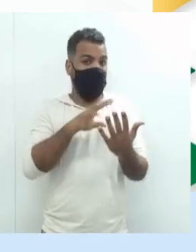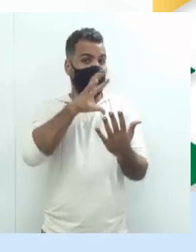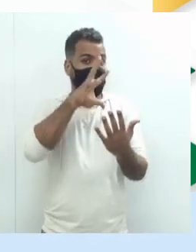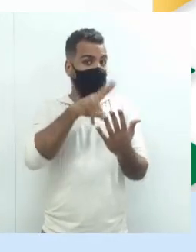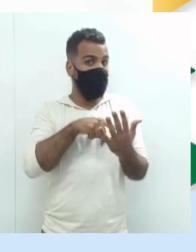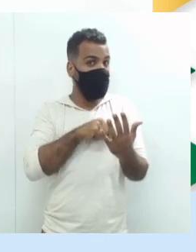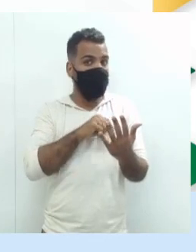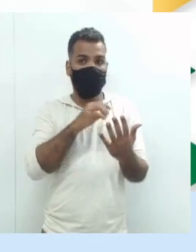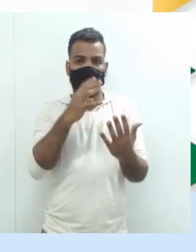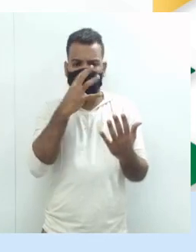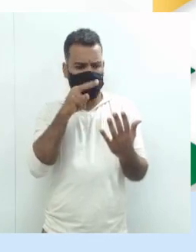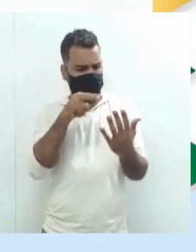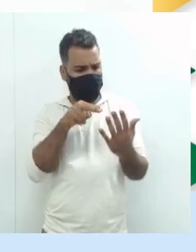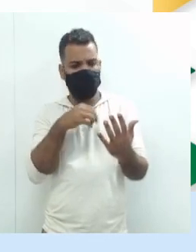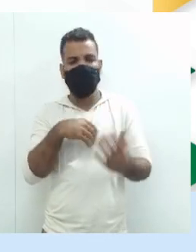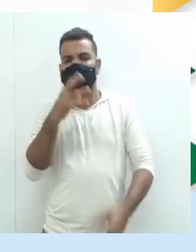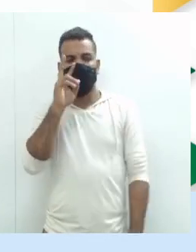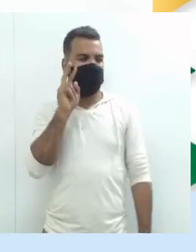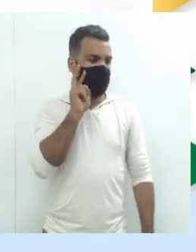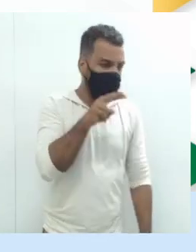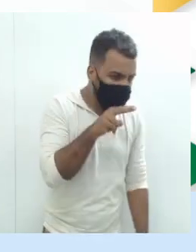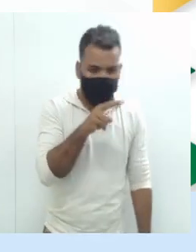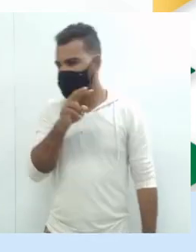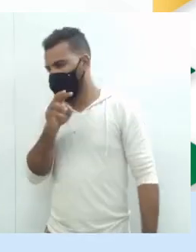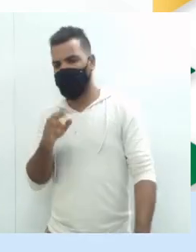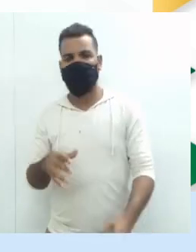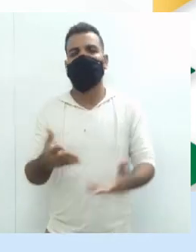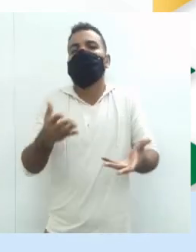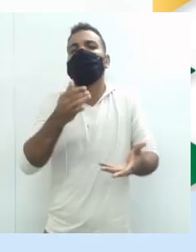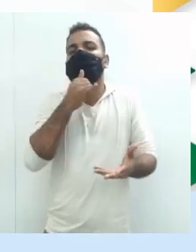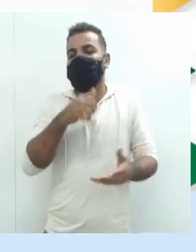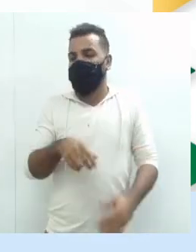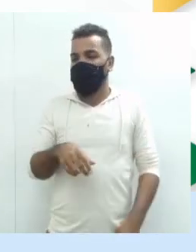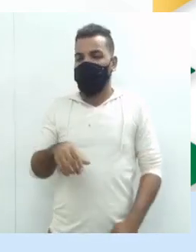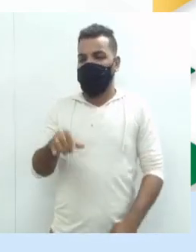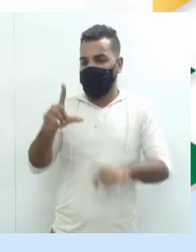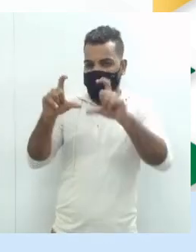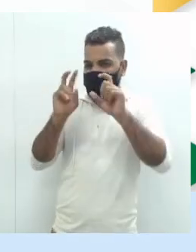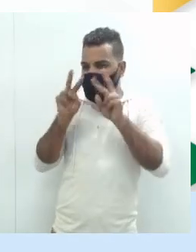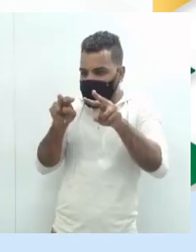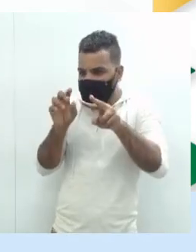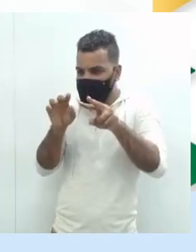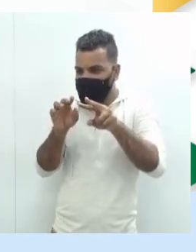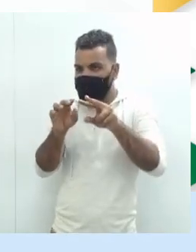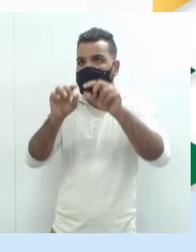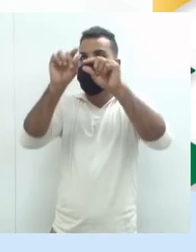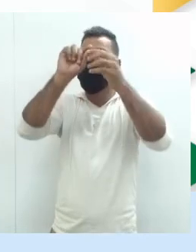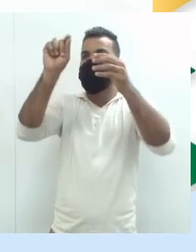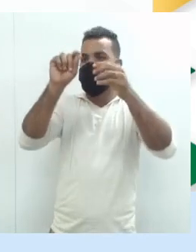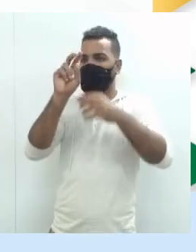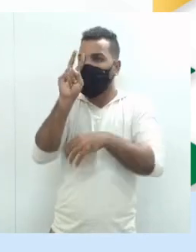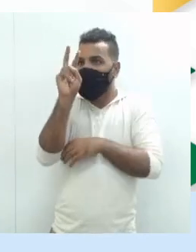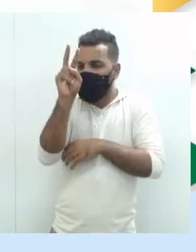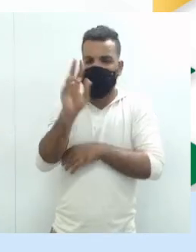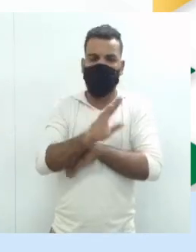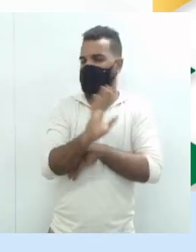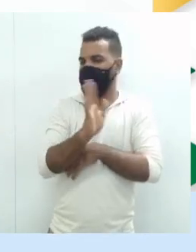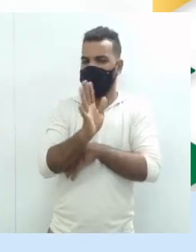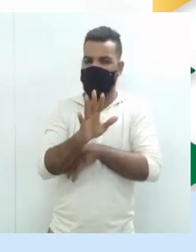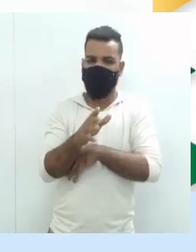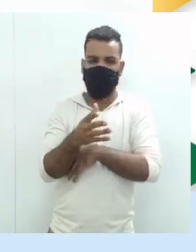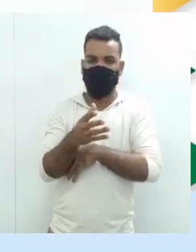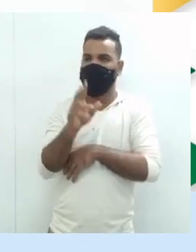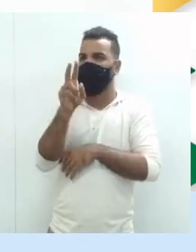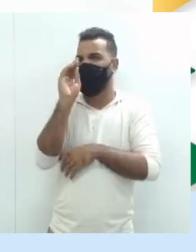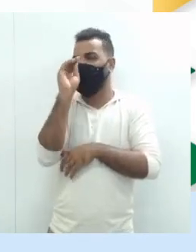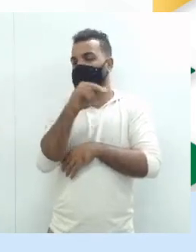Como assim? A gente não pode só prestar atenção na imagem e esquecer do que está escrito. Ou o contrário, né? A gente prestar